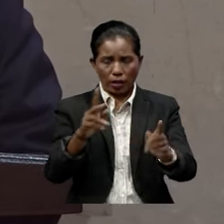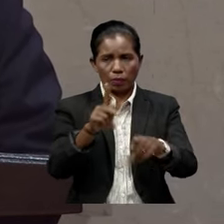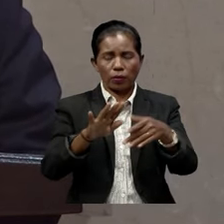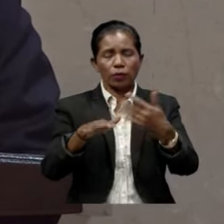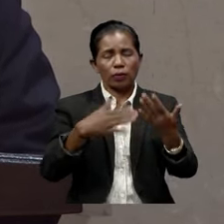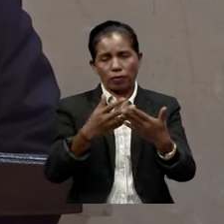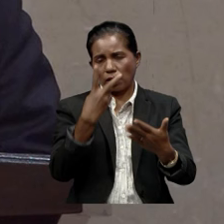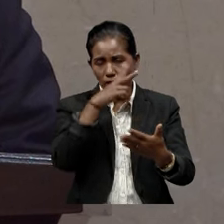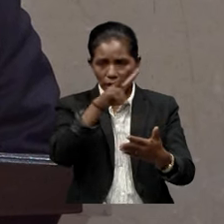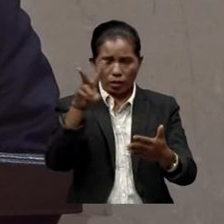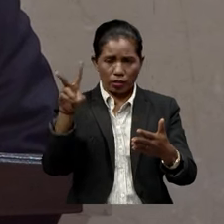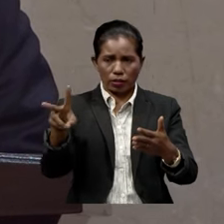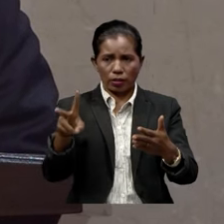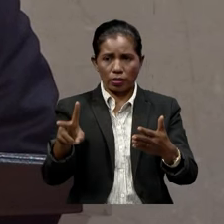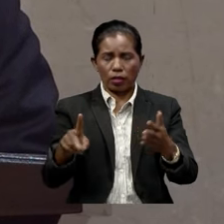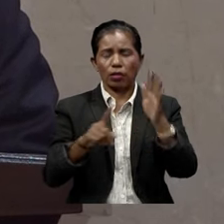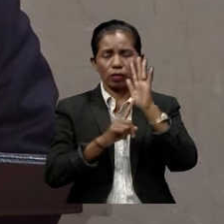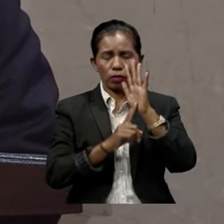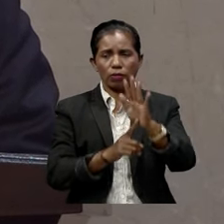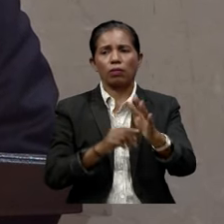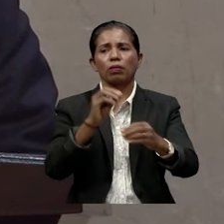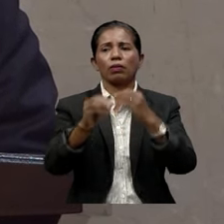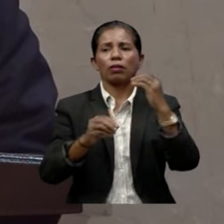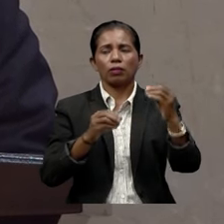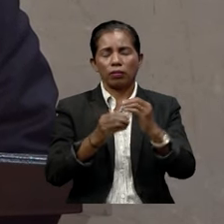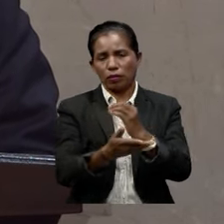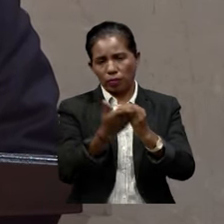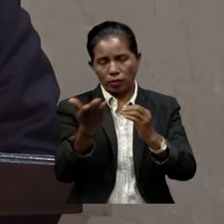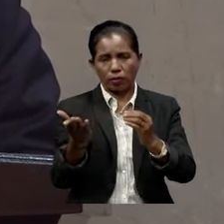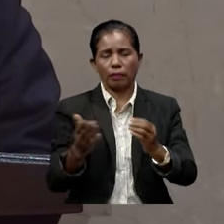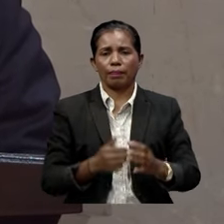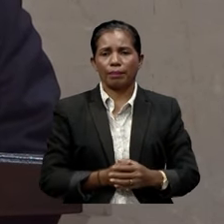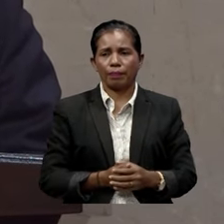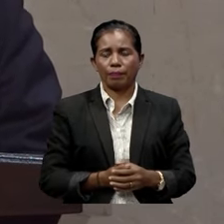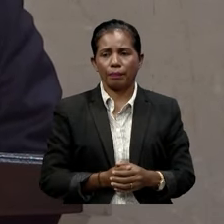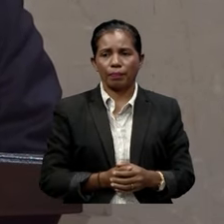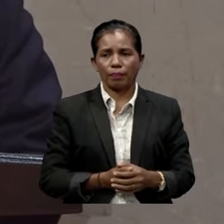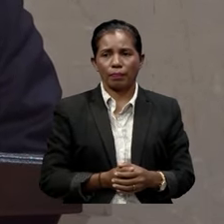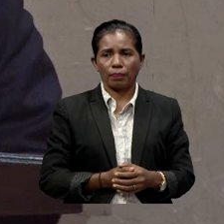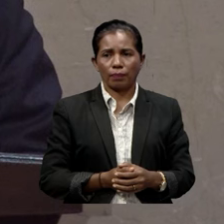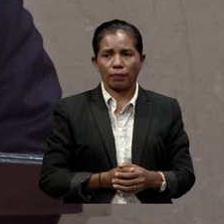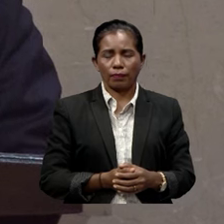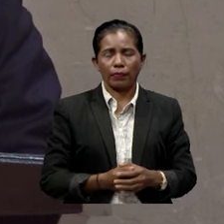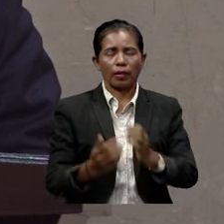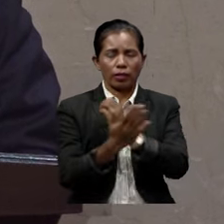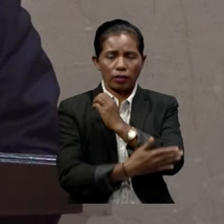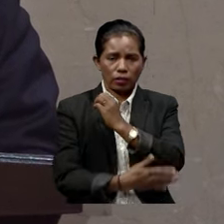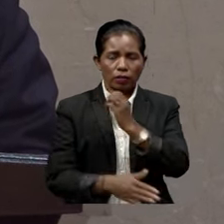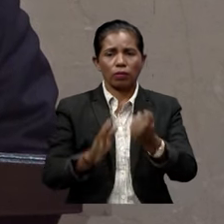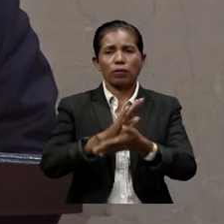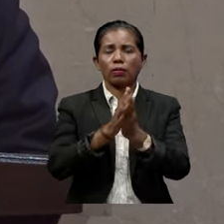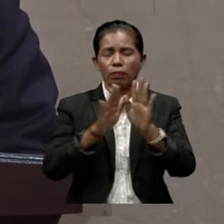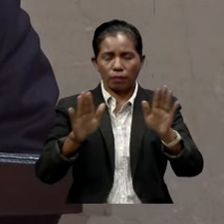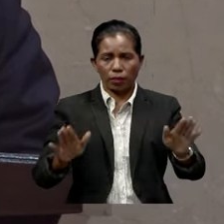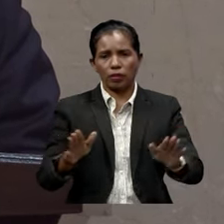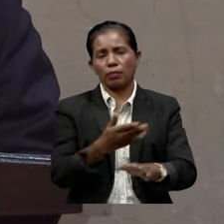nação que se soube afirmar e que prevaleceu. Uma nação em paz e em harmonia com os seus